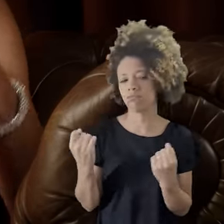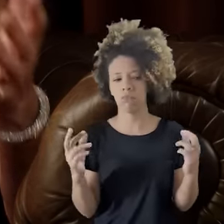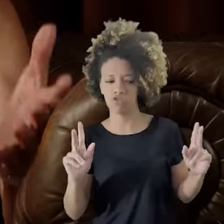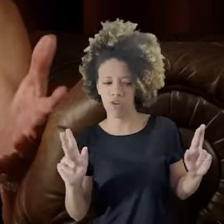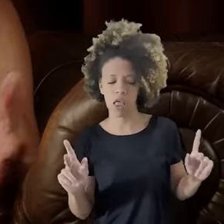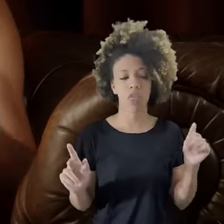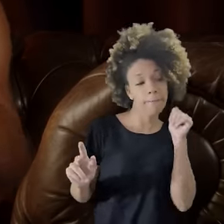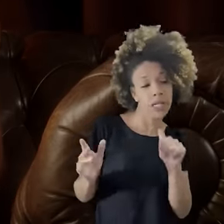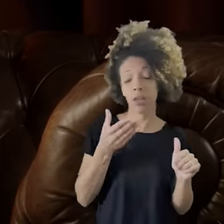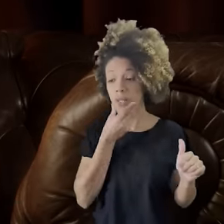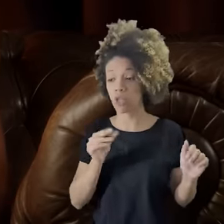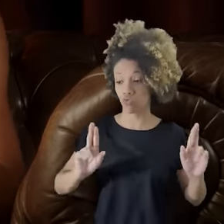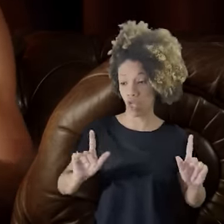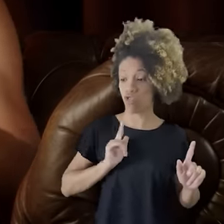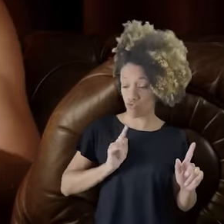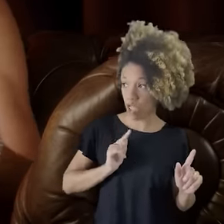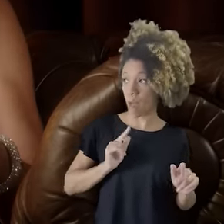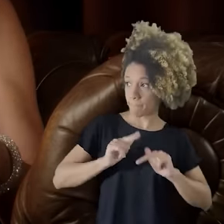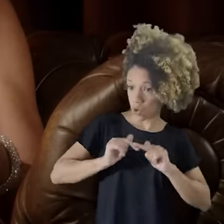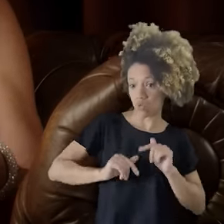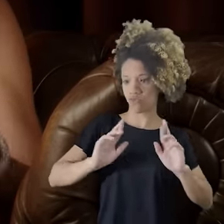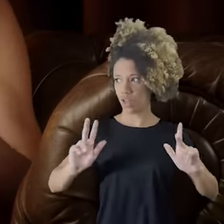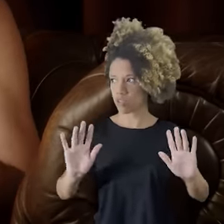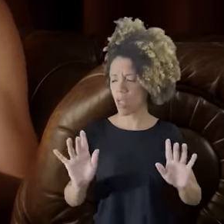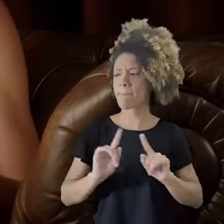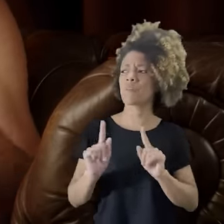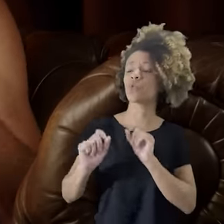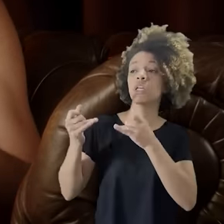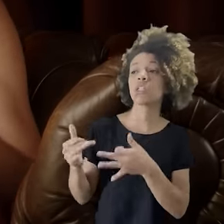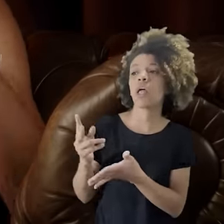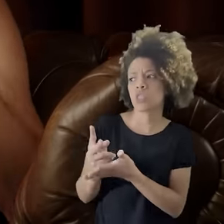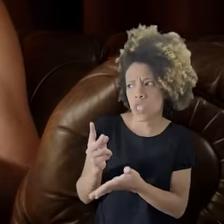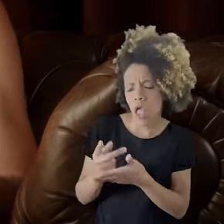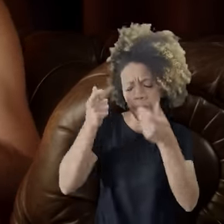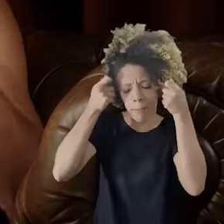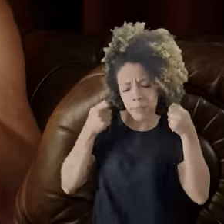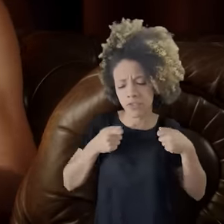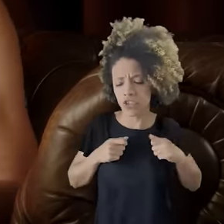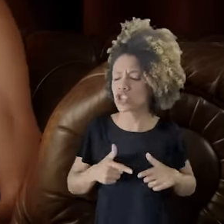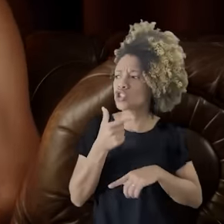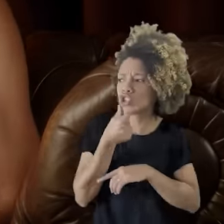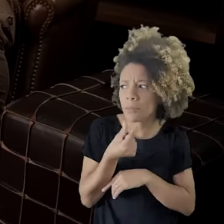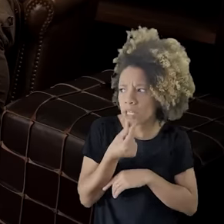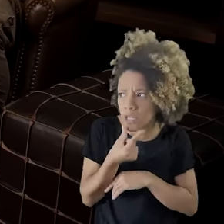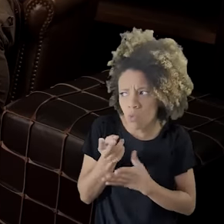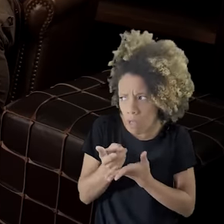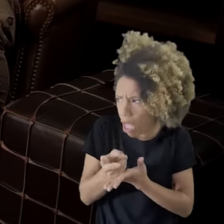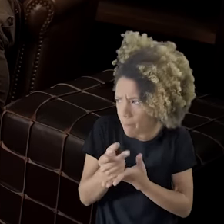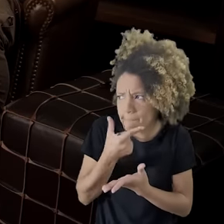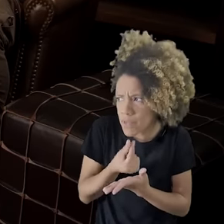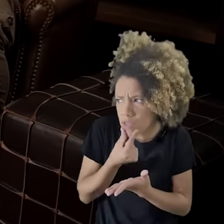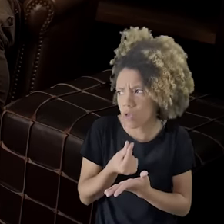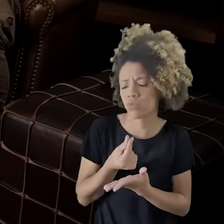diferença de roupa de menino e roupa de menina né mas é é o que eu te falo sempre me vestir de menino de